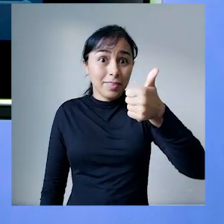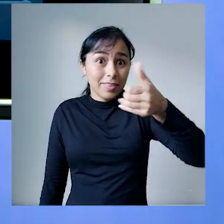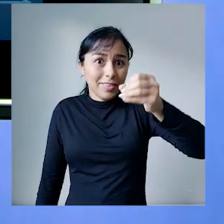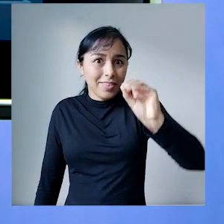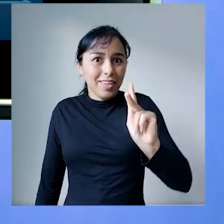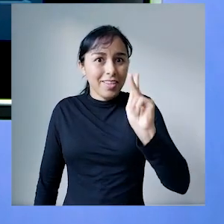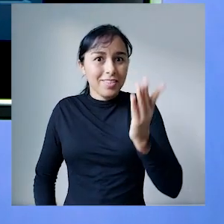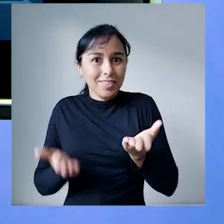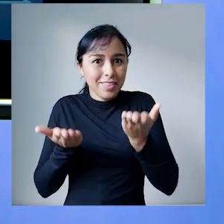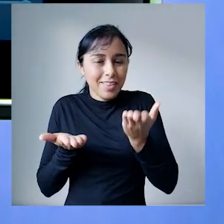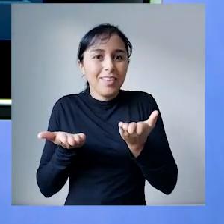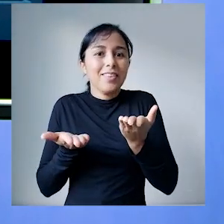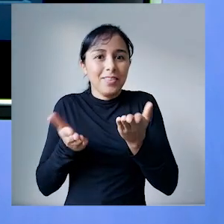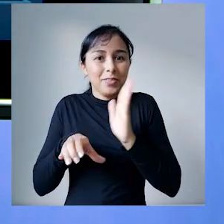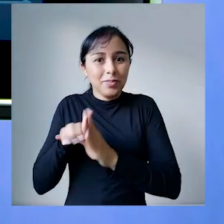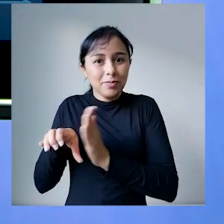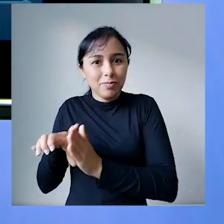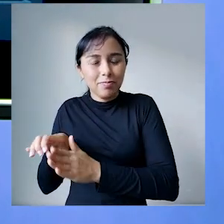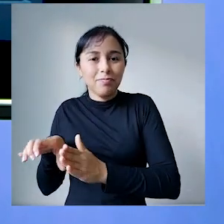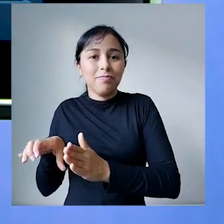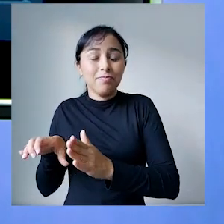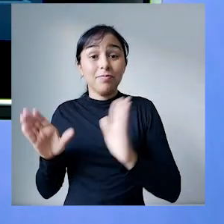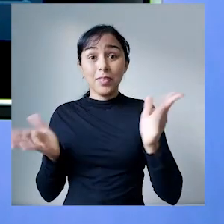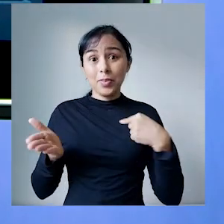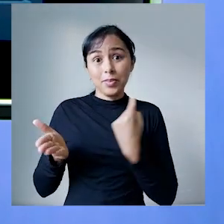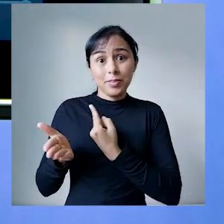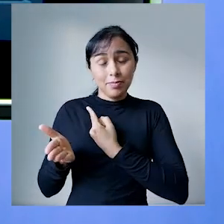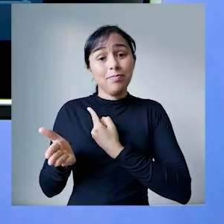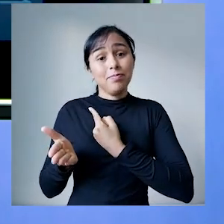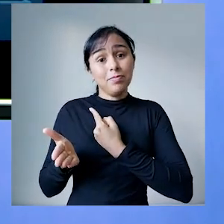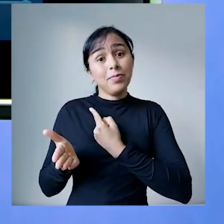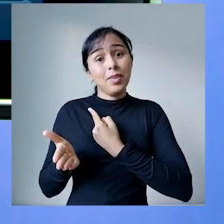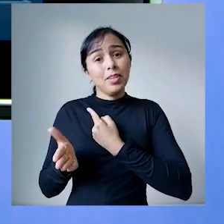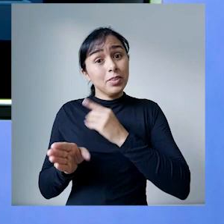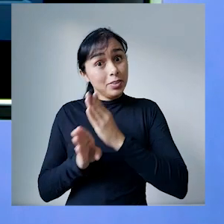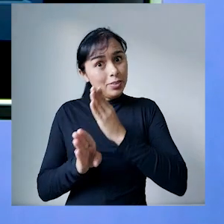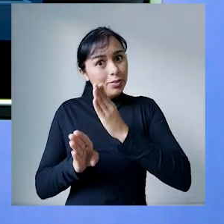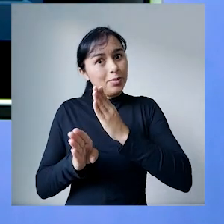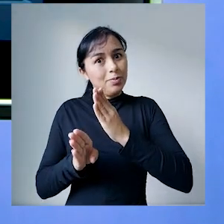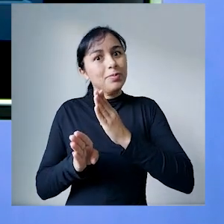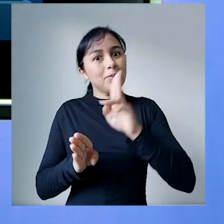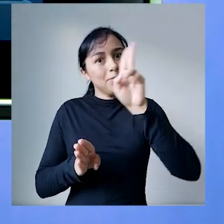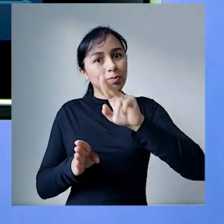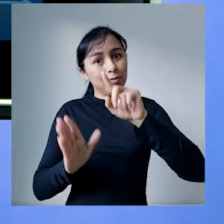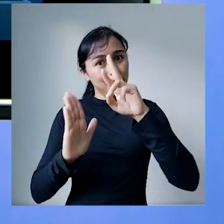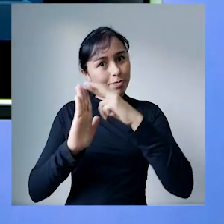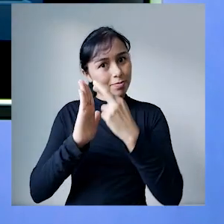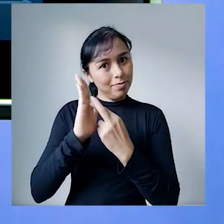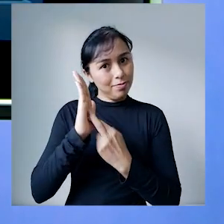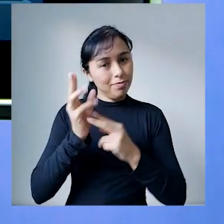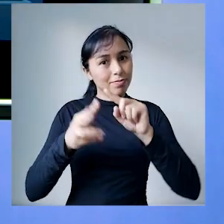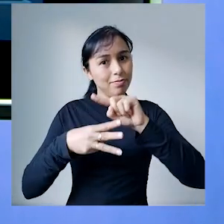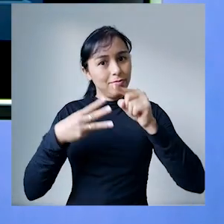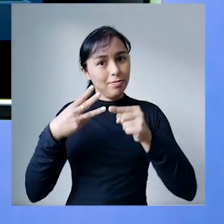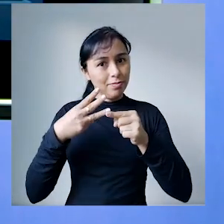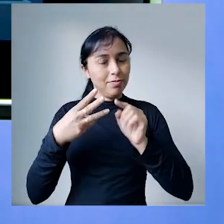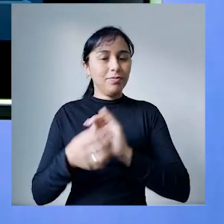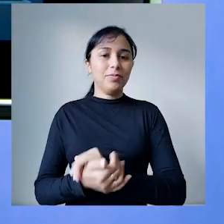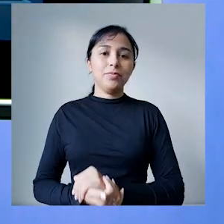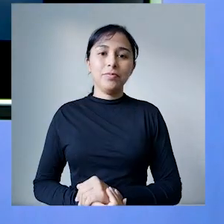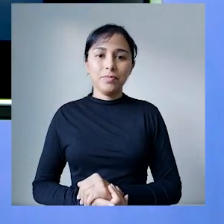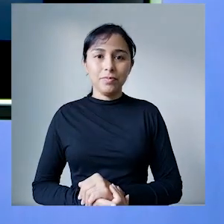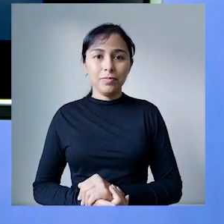ver aqui como que a gente pode resolver, usando esse artifício chamado regra de 3.